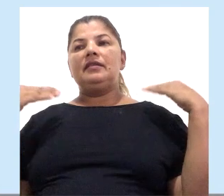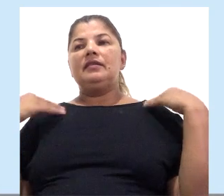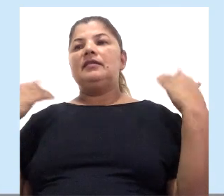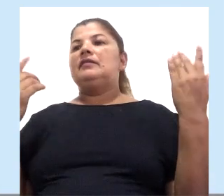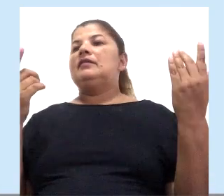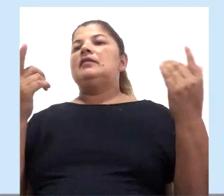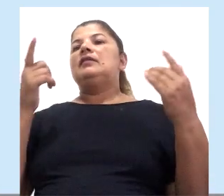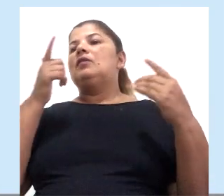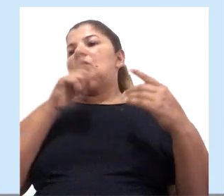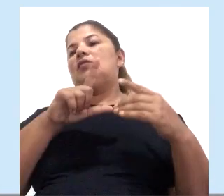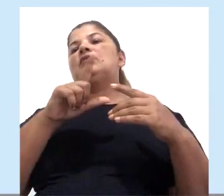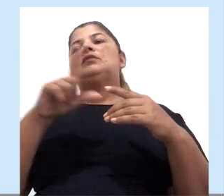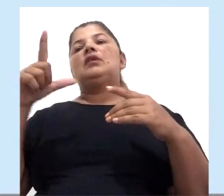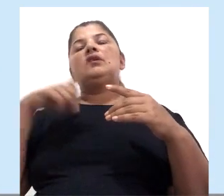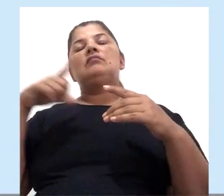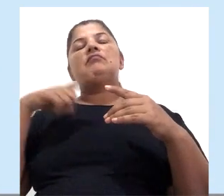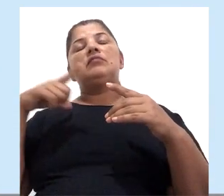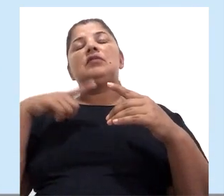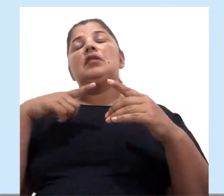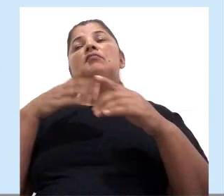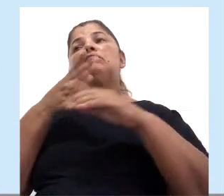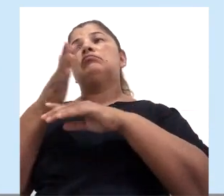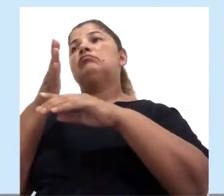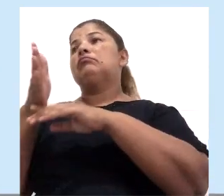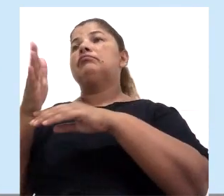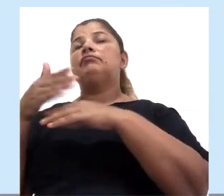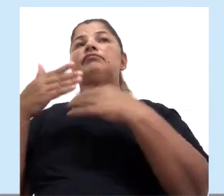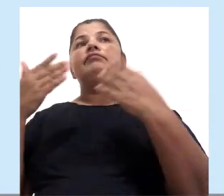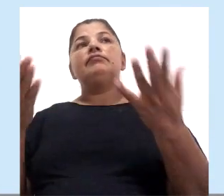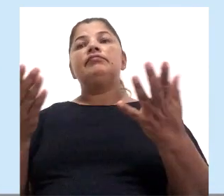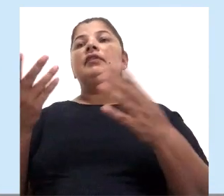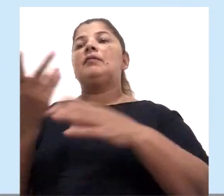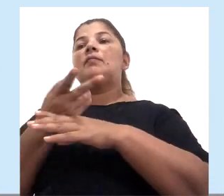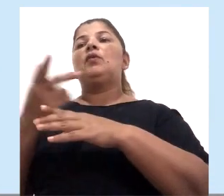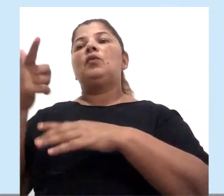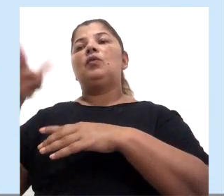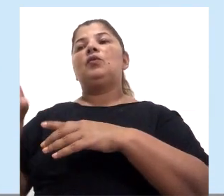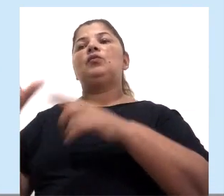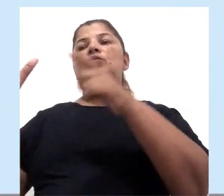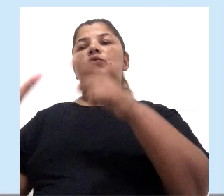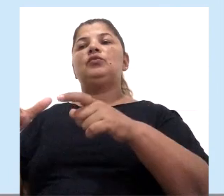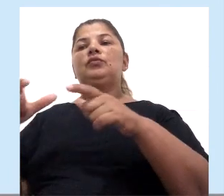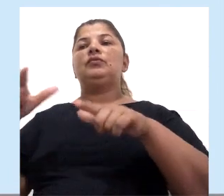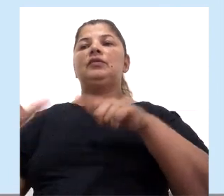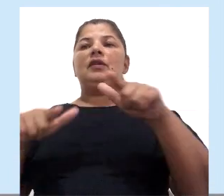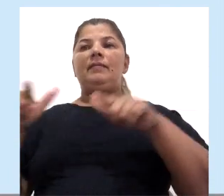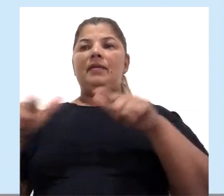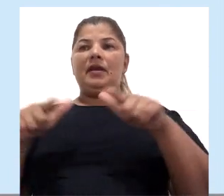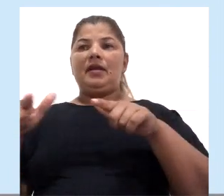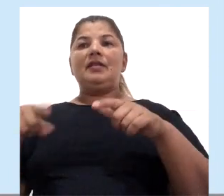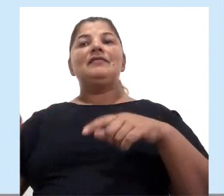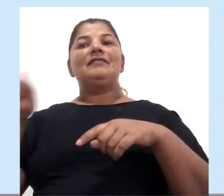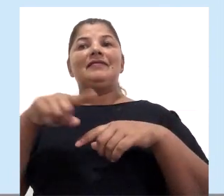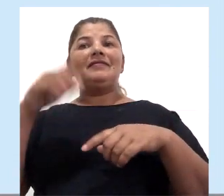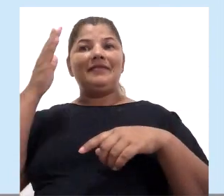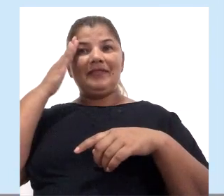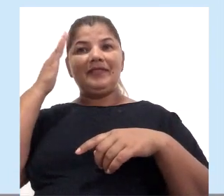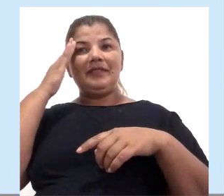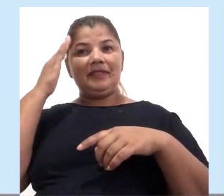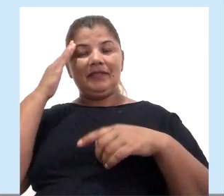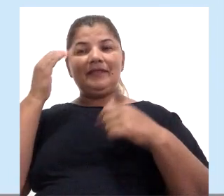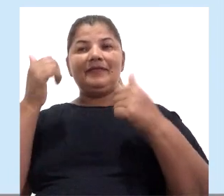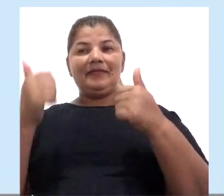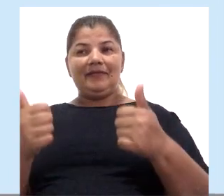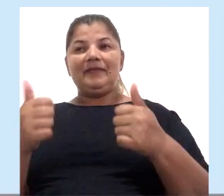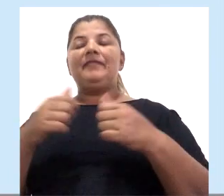consegue aí estar nesses ambientes e acaba tendo que procurar outros campos de trabalho. Ok, 7 anos. Espero que vocês